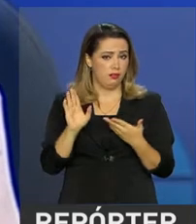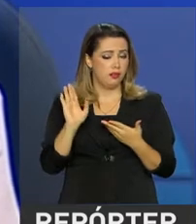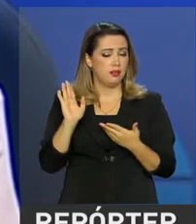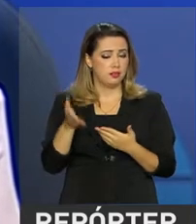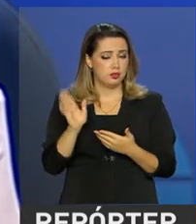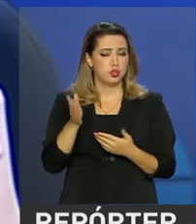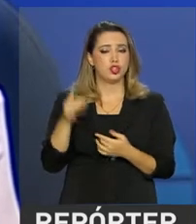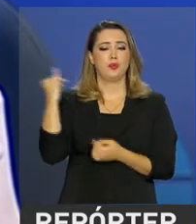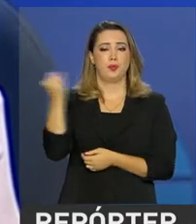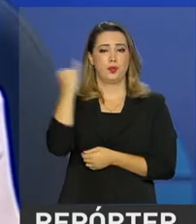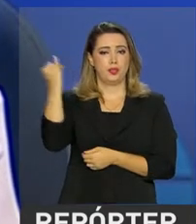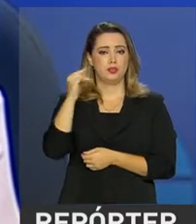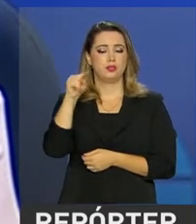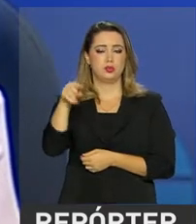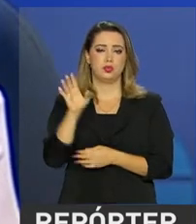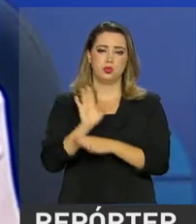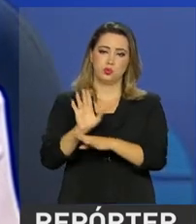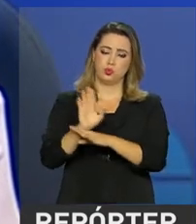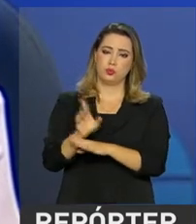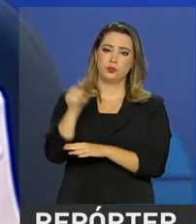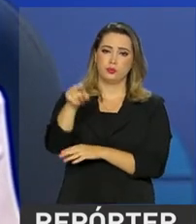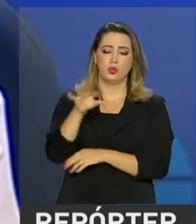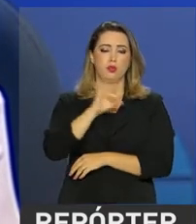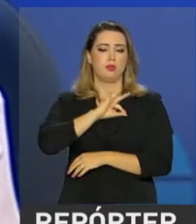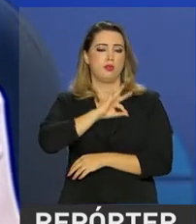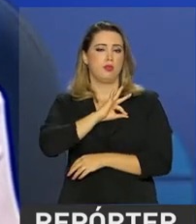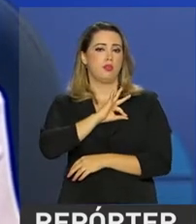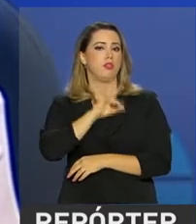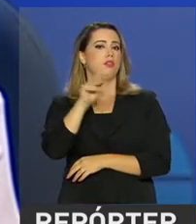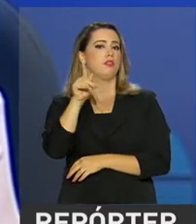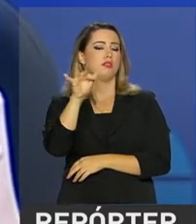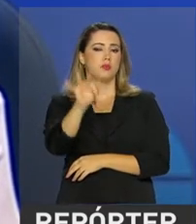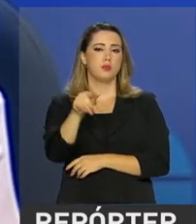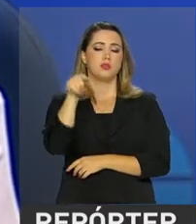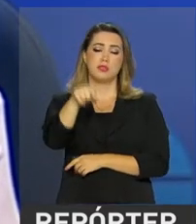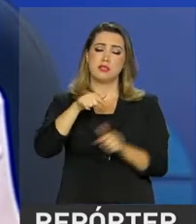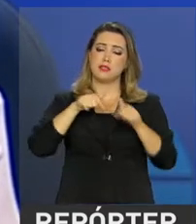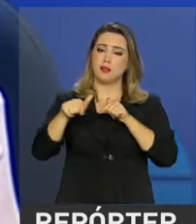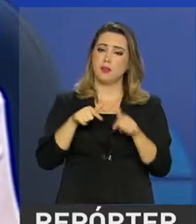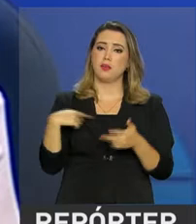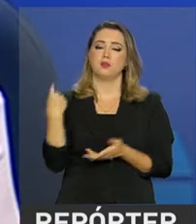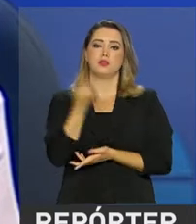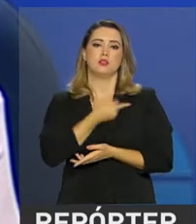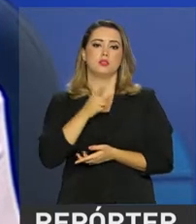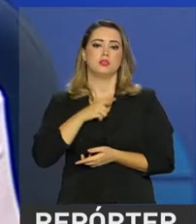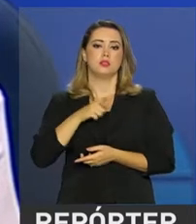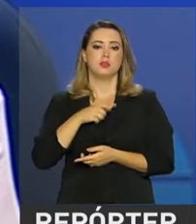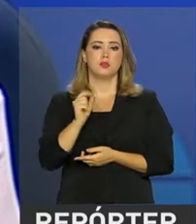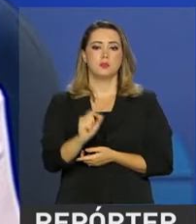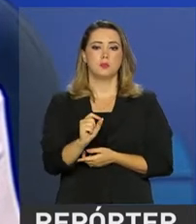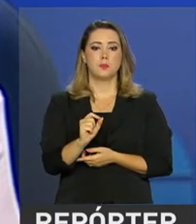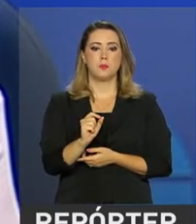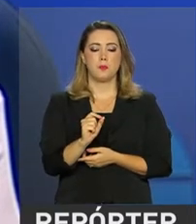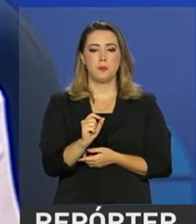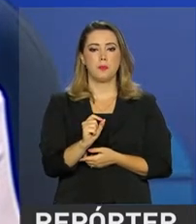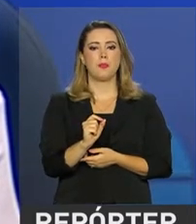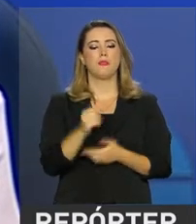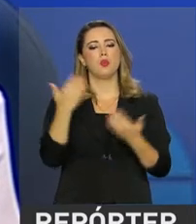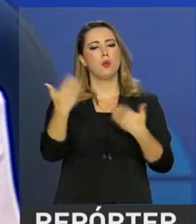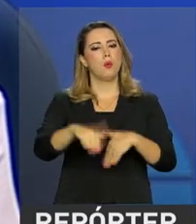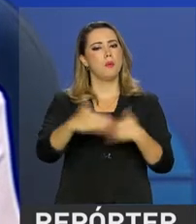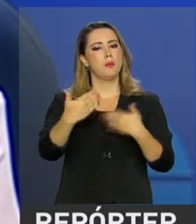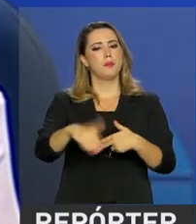muito importante a colaboração da Polícia Federal nessa missão, para que a gente tenha uma